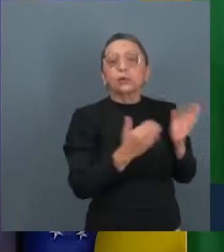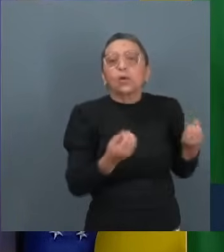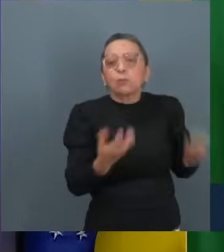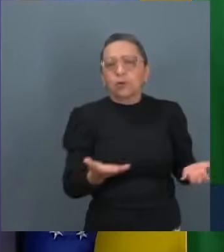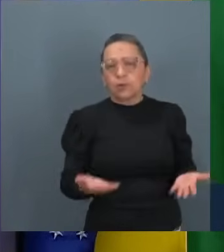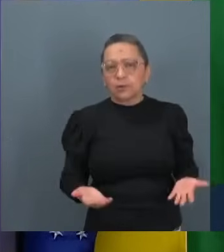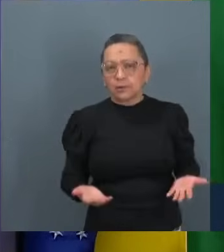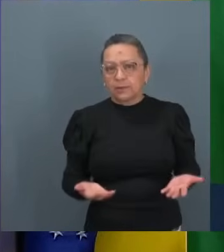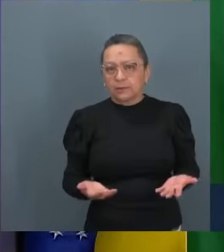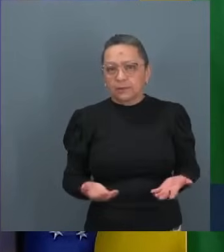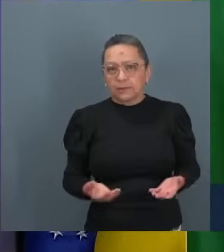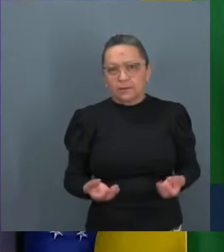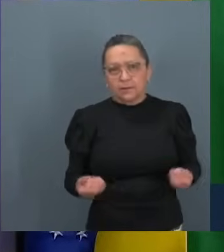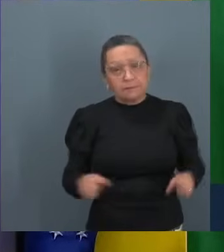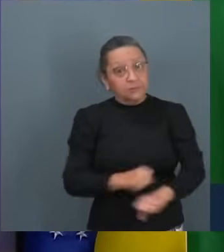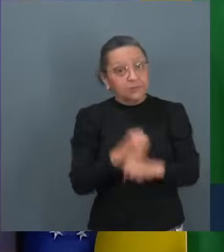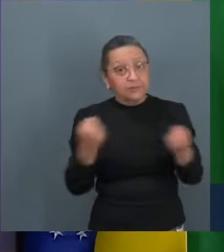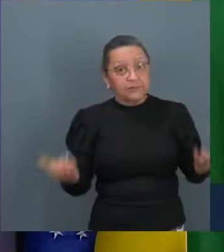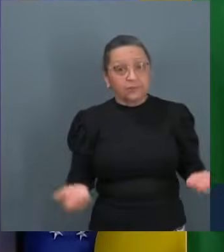tem mandato?